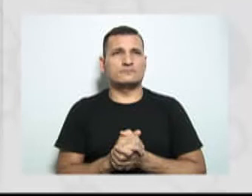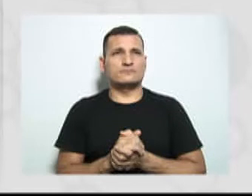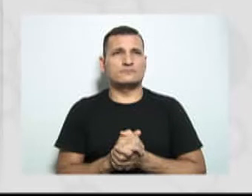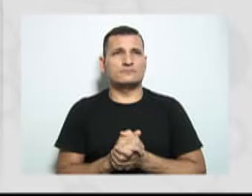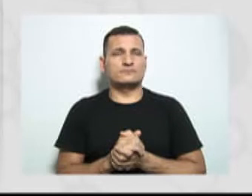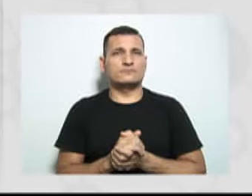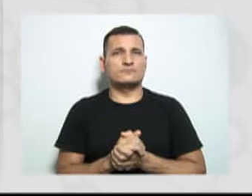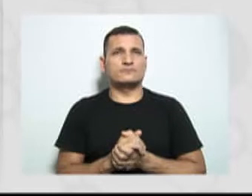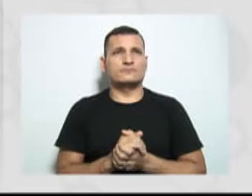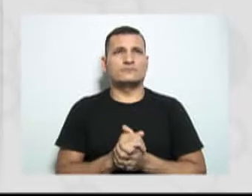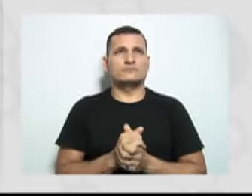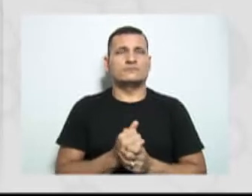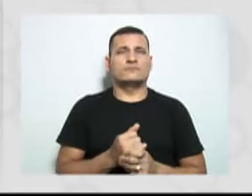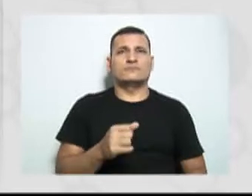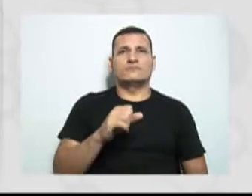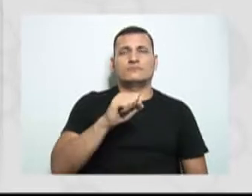Então,